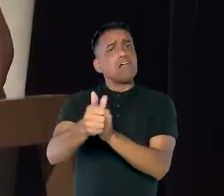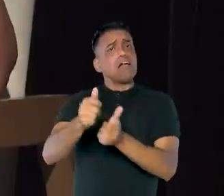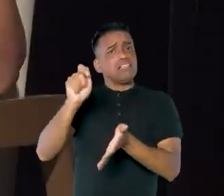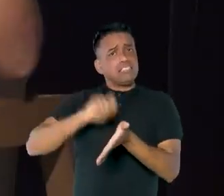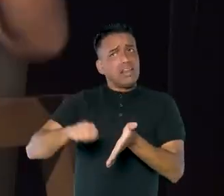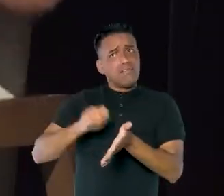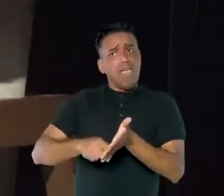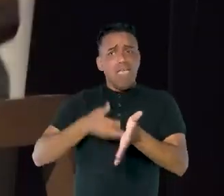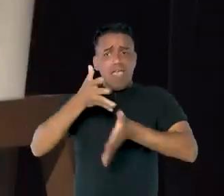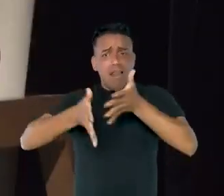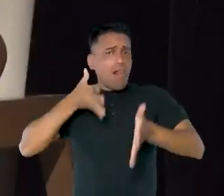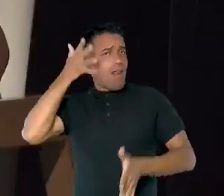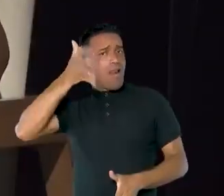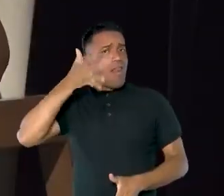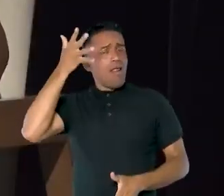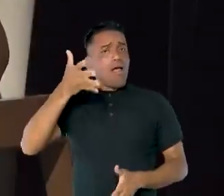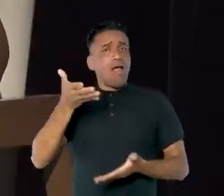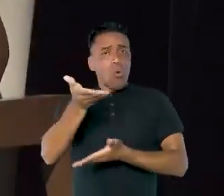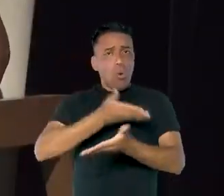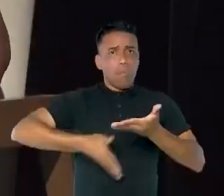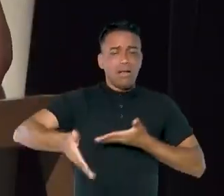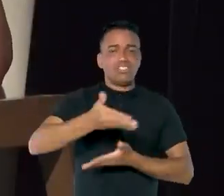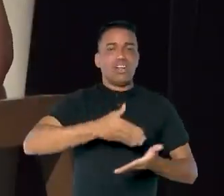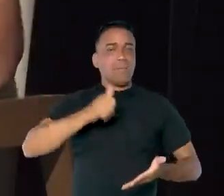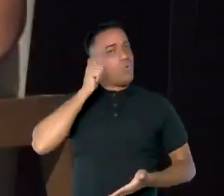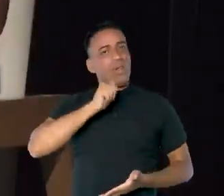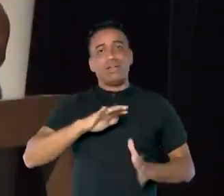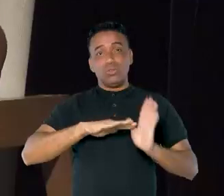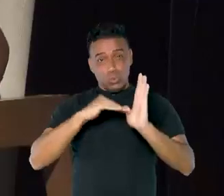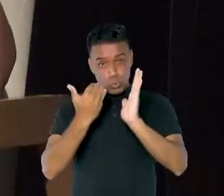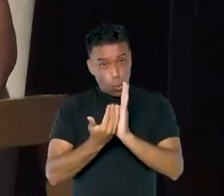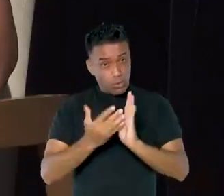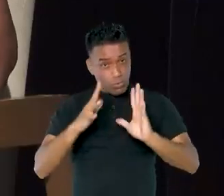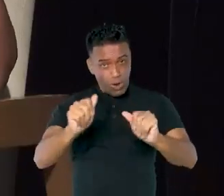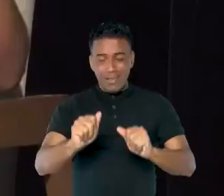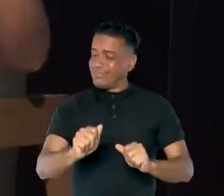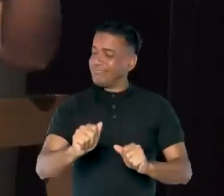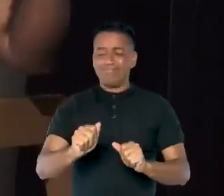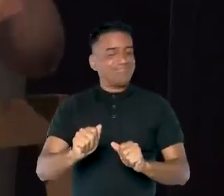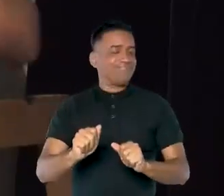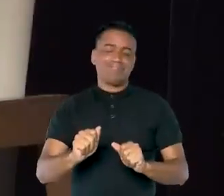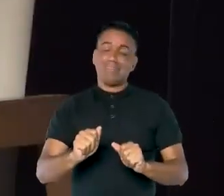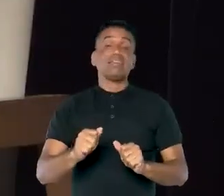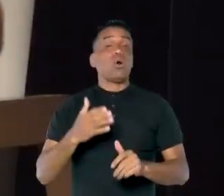escrever, essa autonomia de compartilhar. Né? Então, a minha luta ela veio